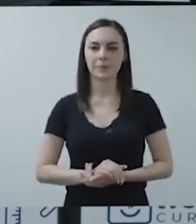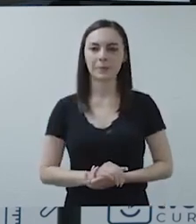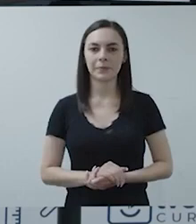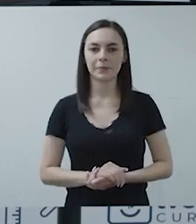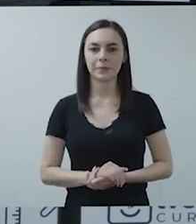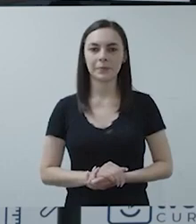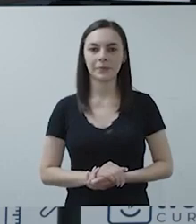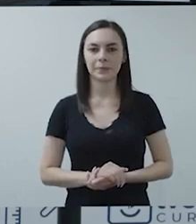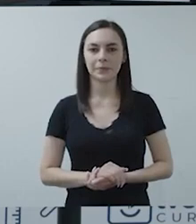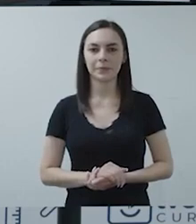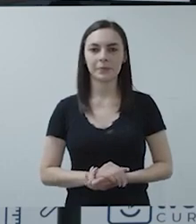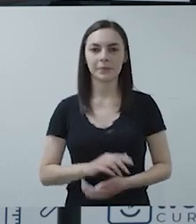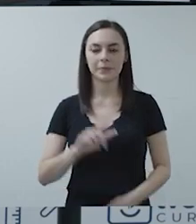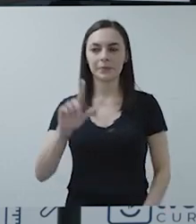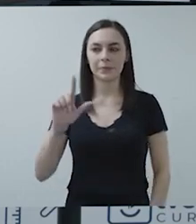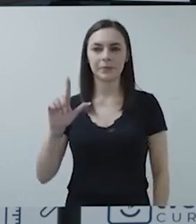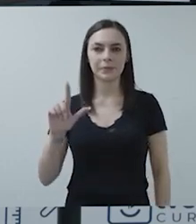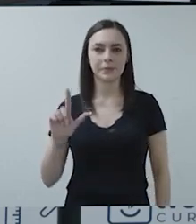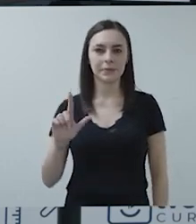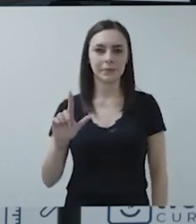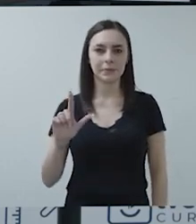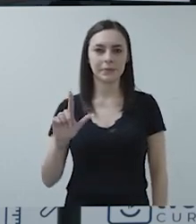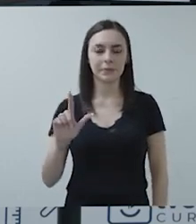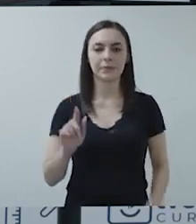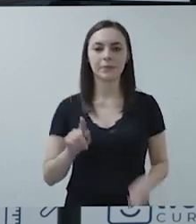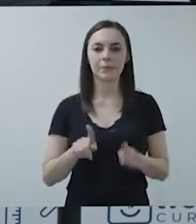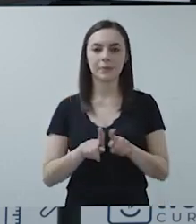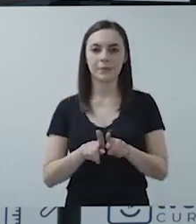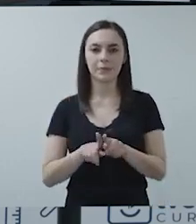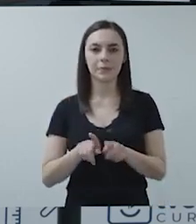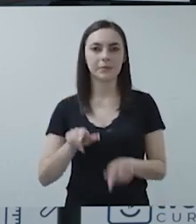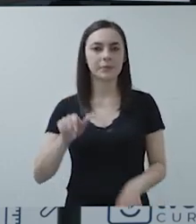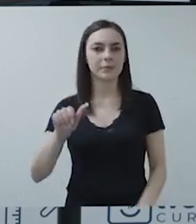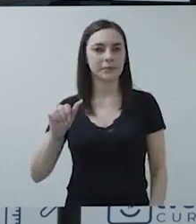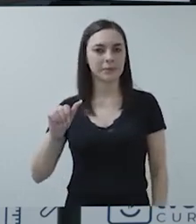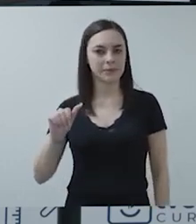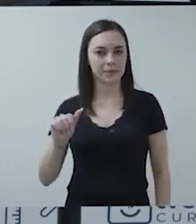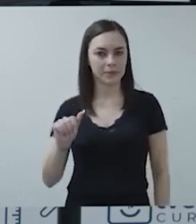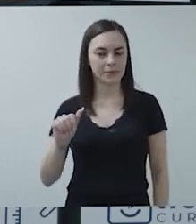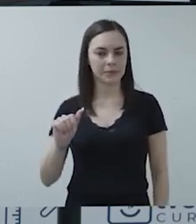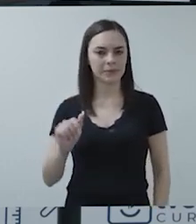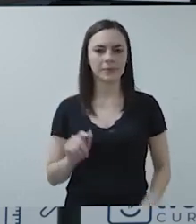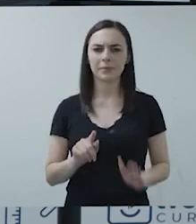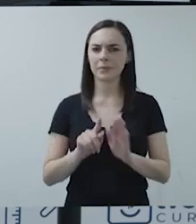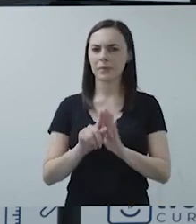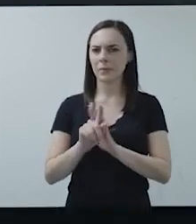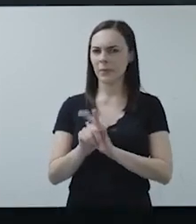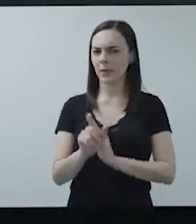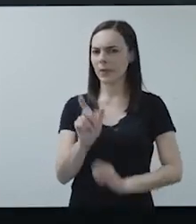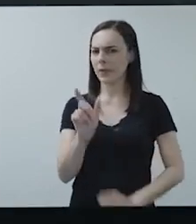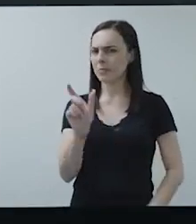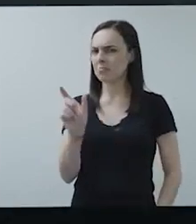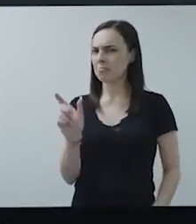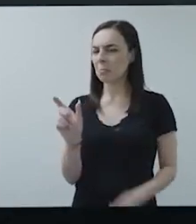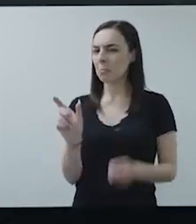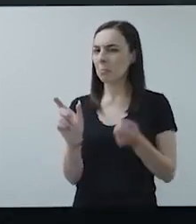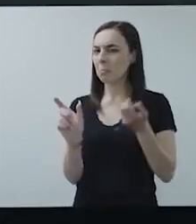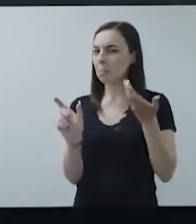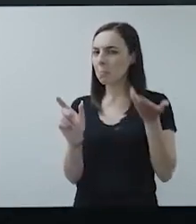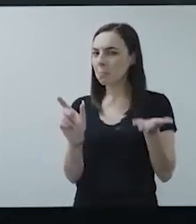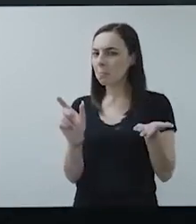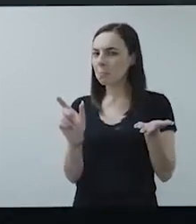letra L e a letra A. Que palavra será